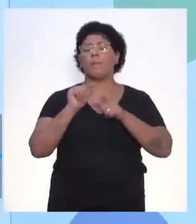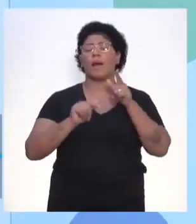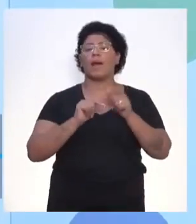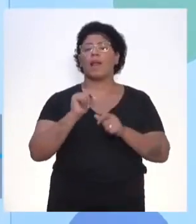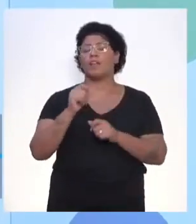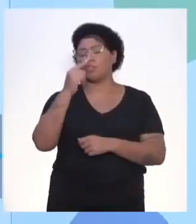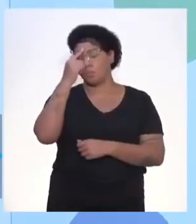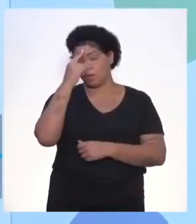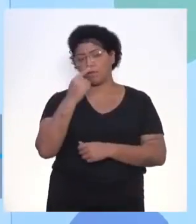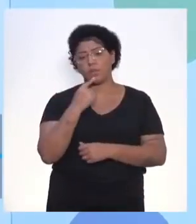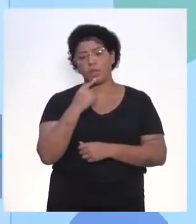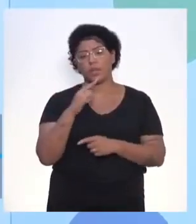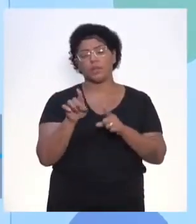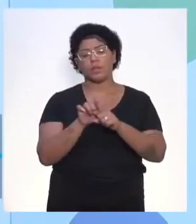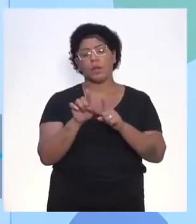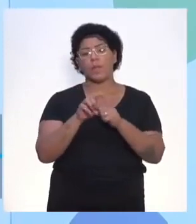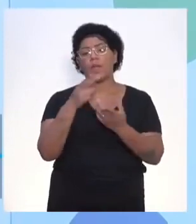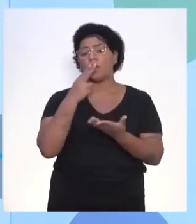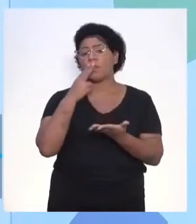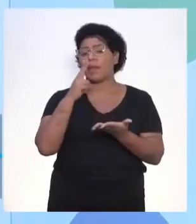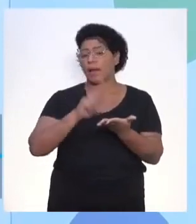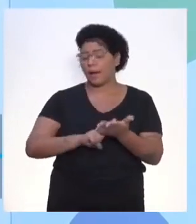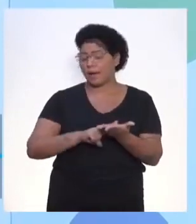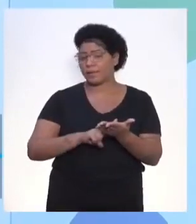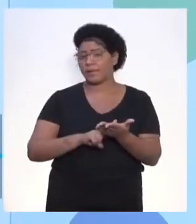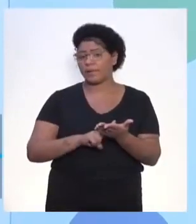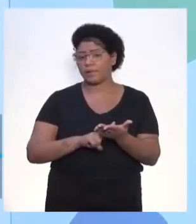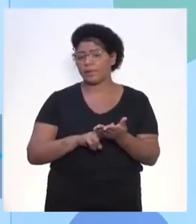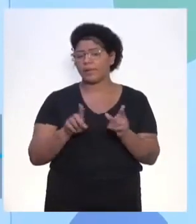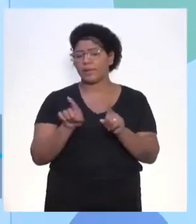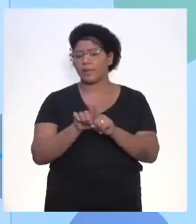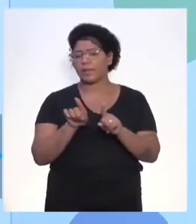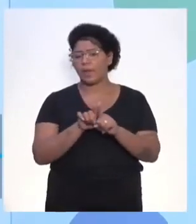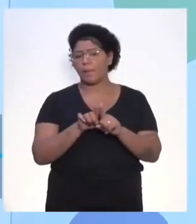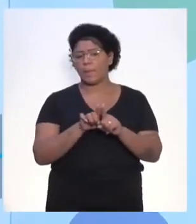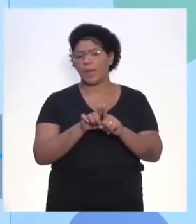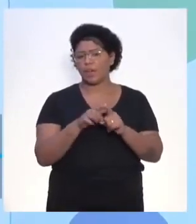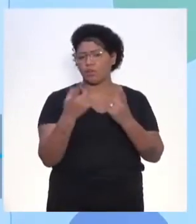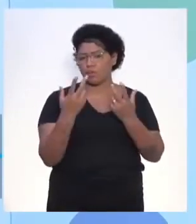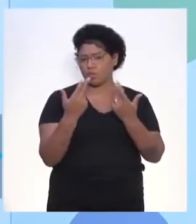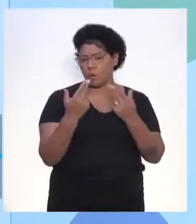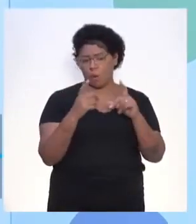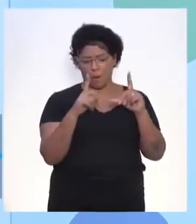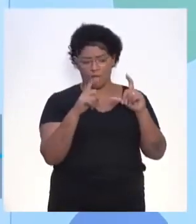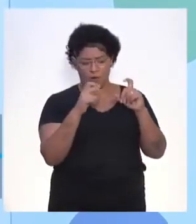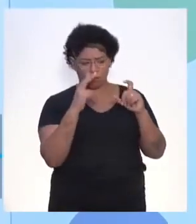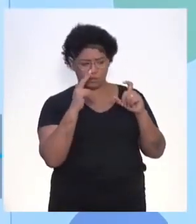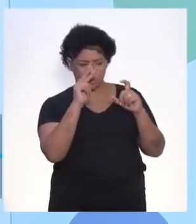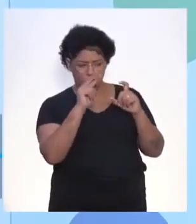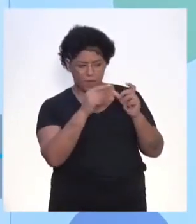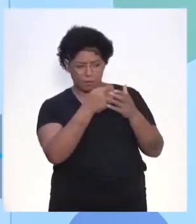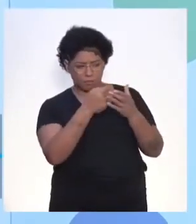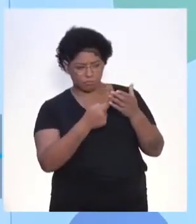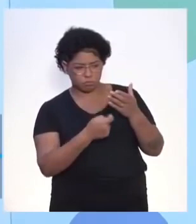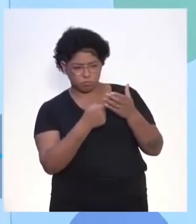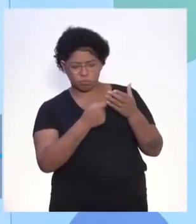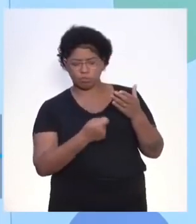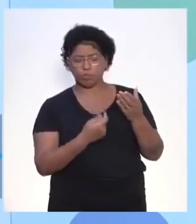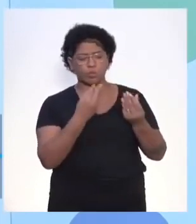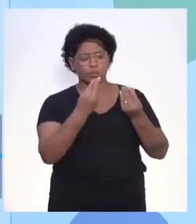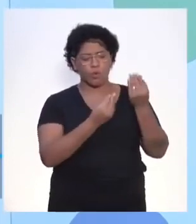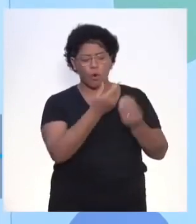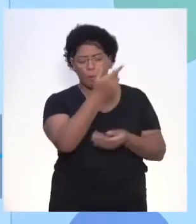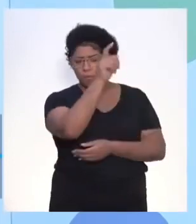de perfil, falando de carta de apresentação e o autorretrato dando aquela pinceladinha, porque isso vai ser discutido durante toda